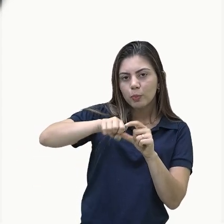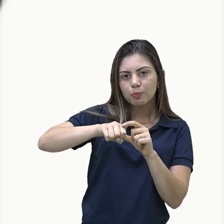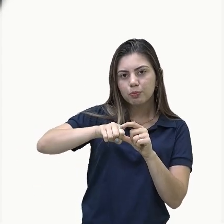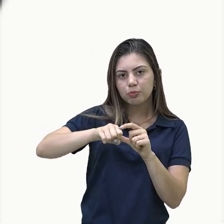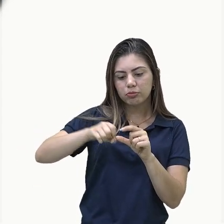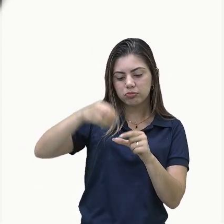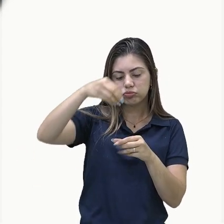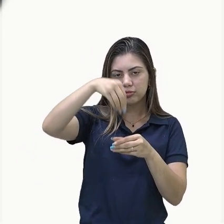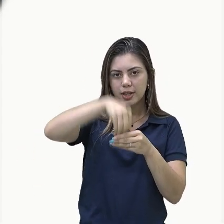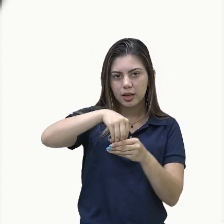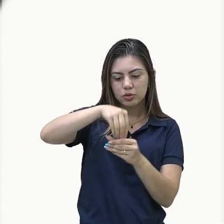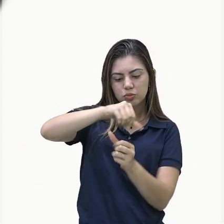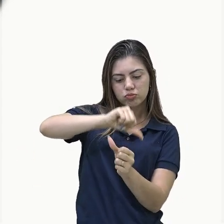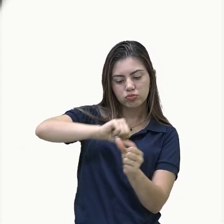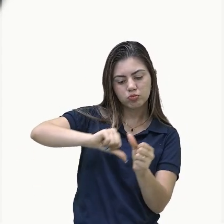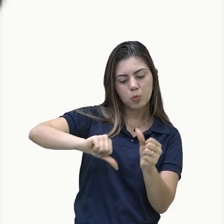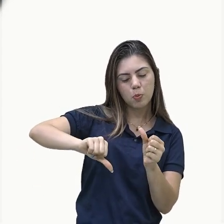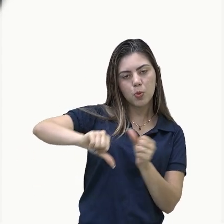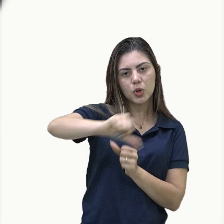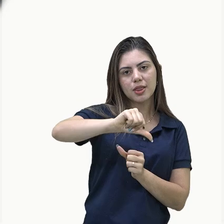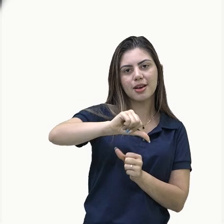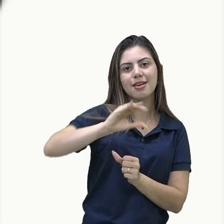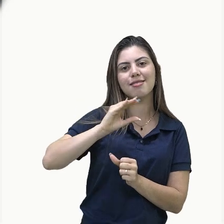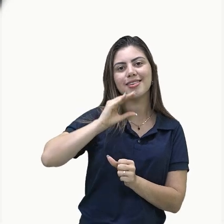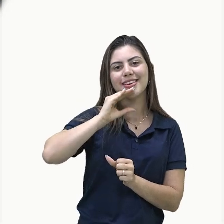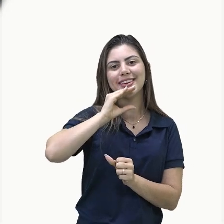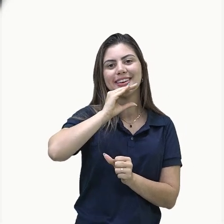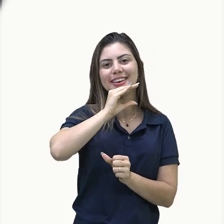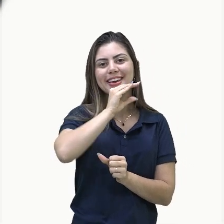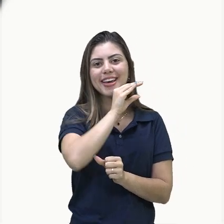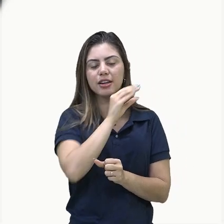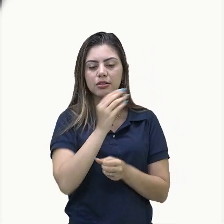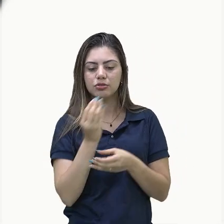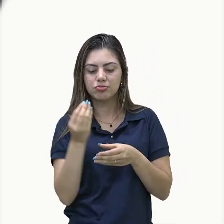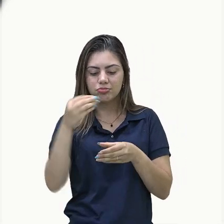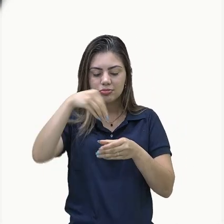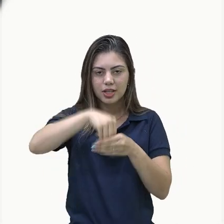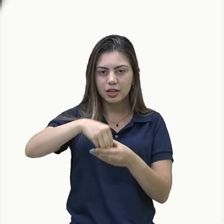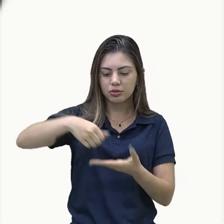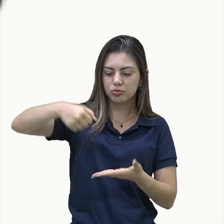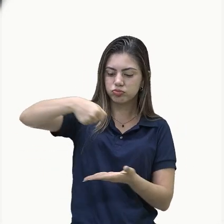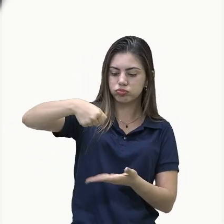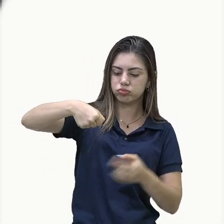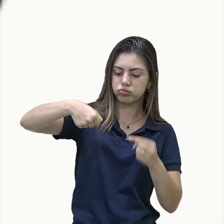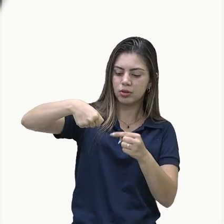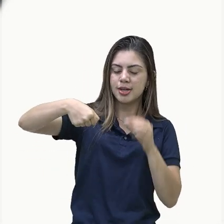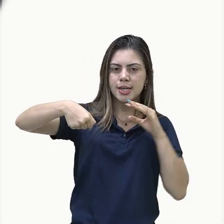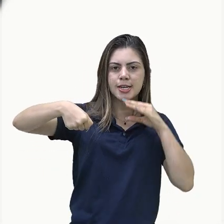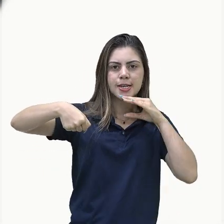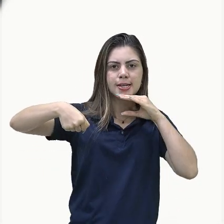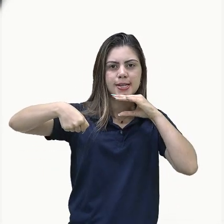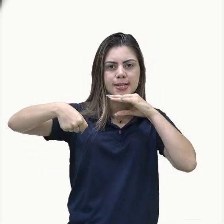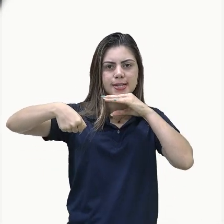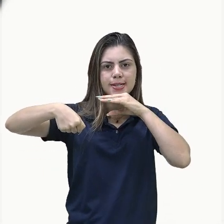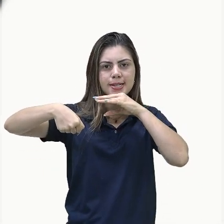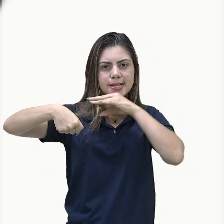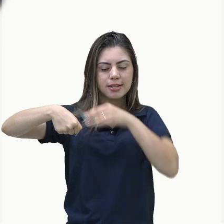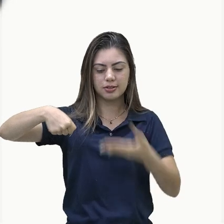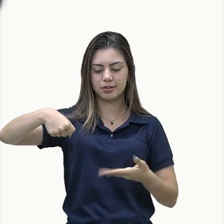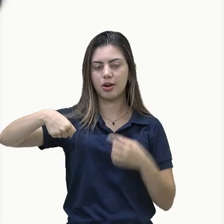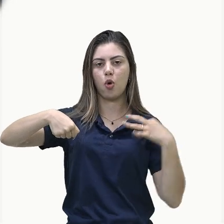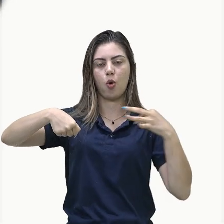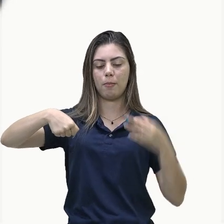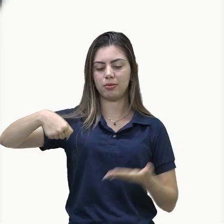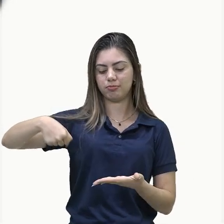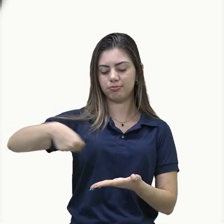em calor, aquecendo então a parte interna do aparelho, a prancha lá do aparelho, e aí você consegue